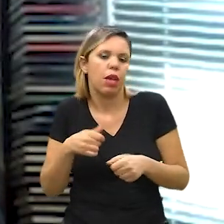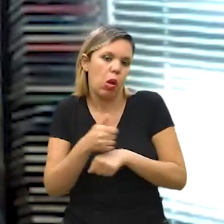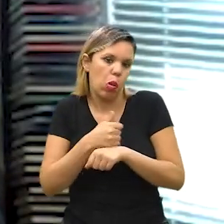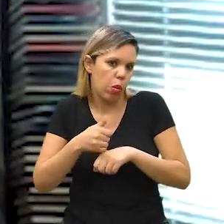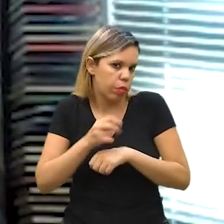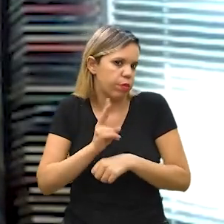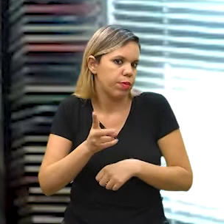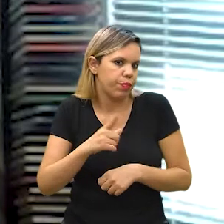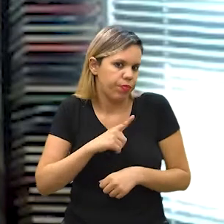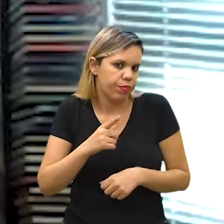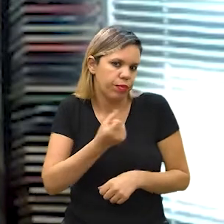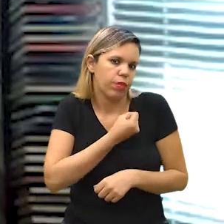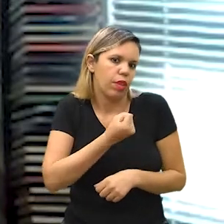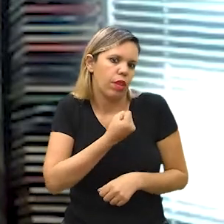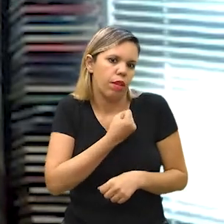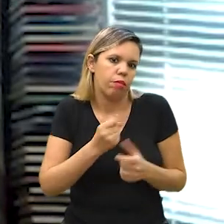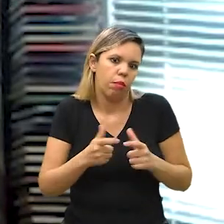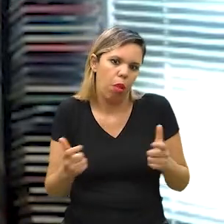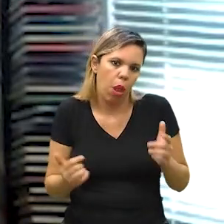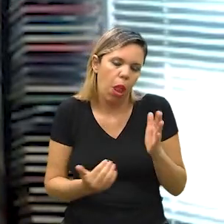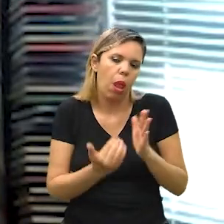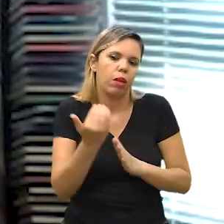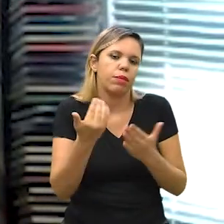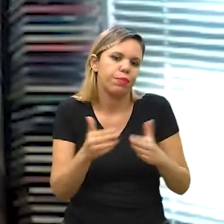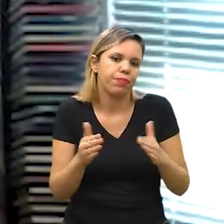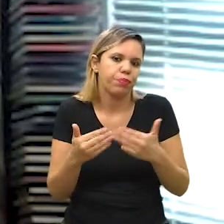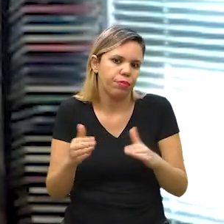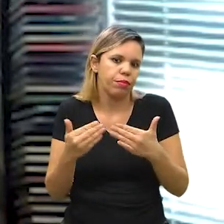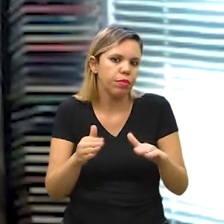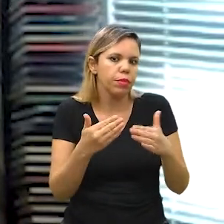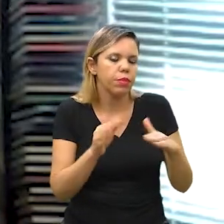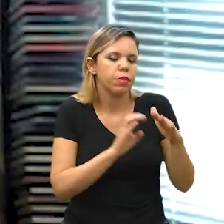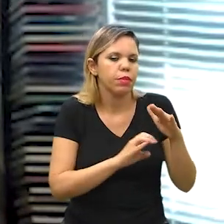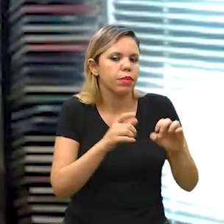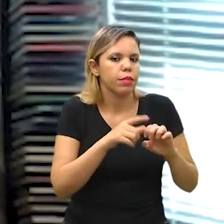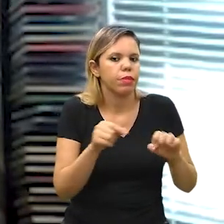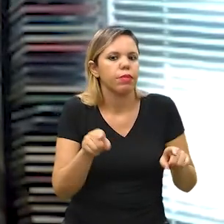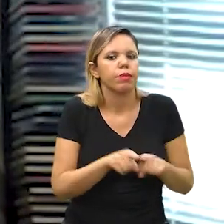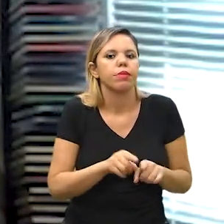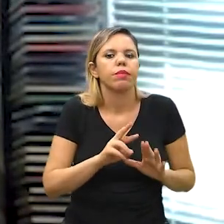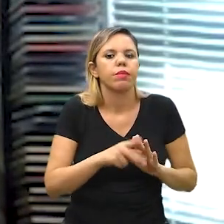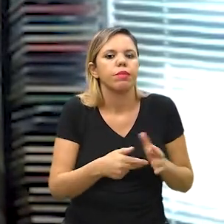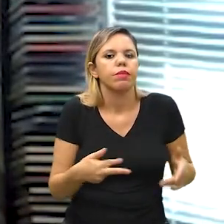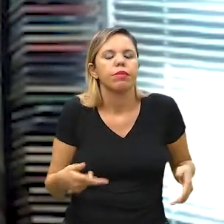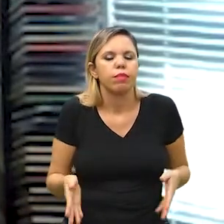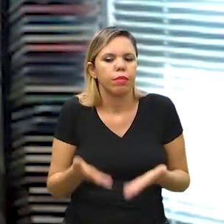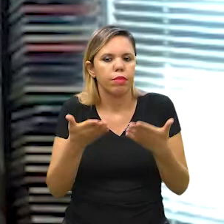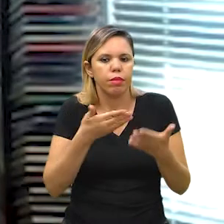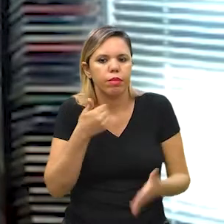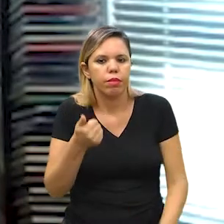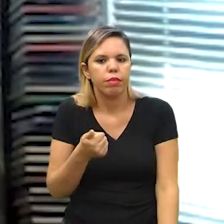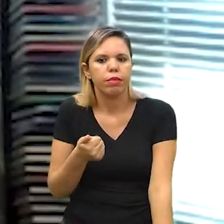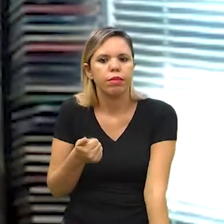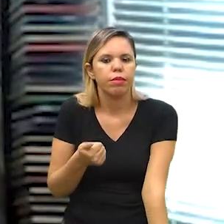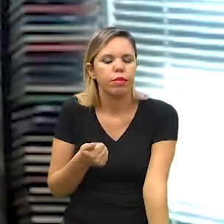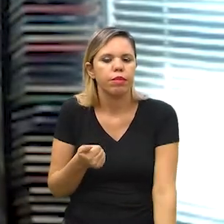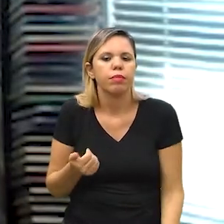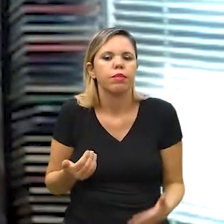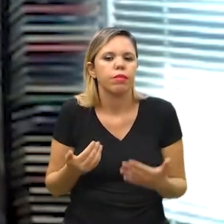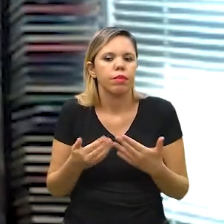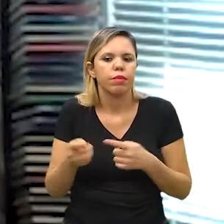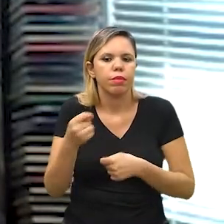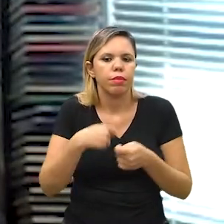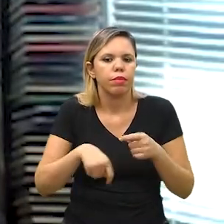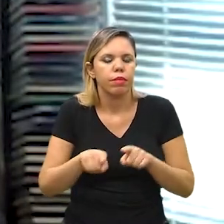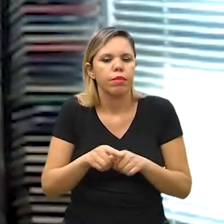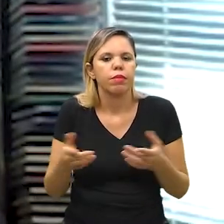um segmento que sempre tem esse número elevado aí de aberturas, né? Várias questões favorecem